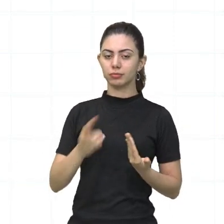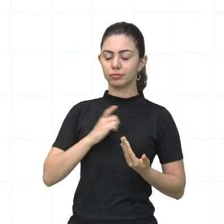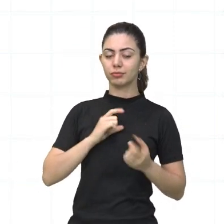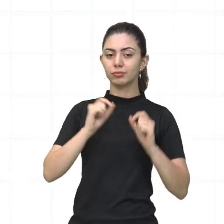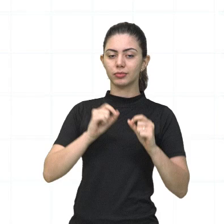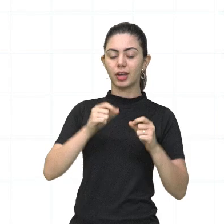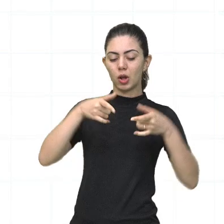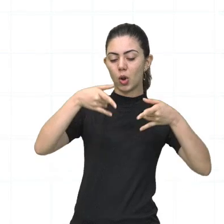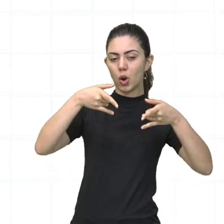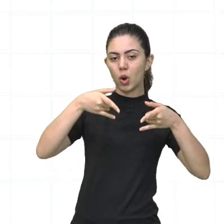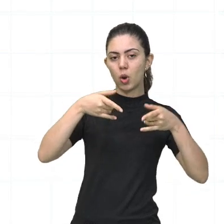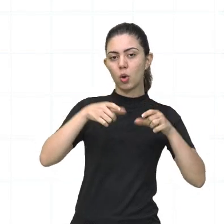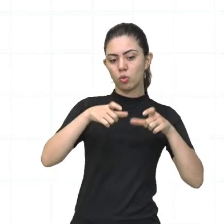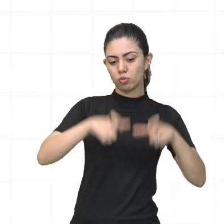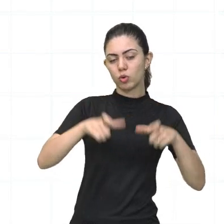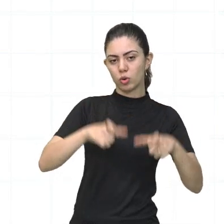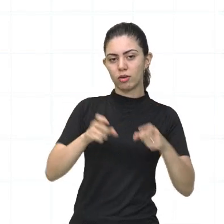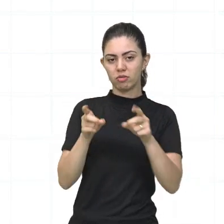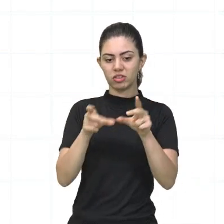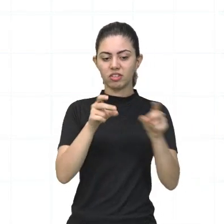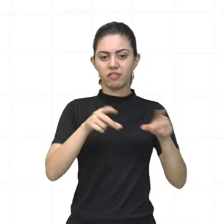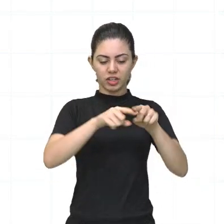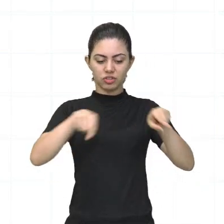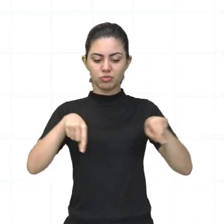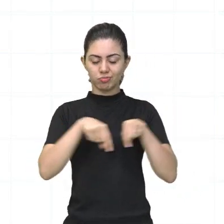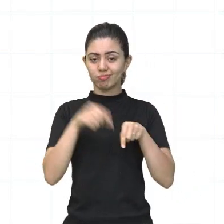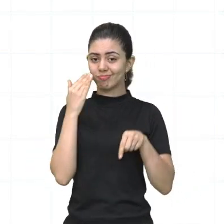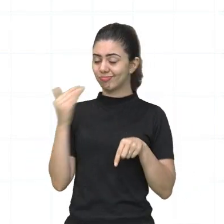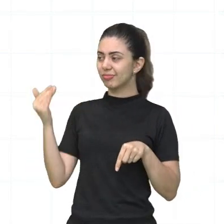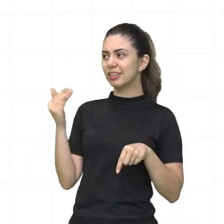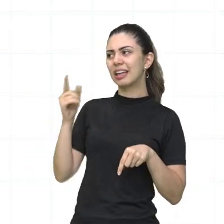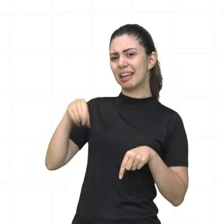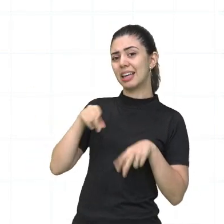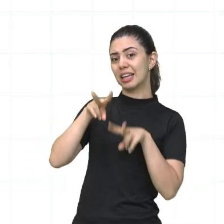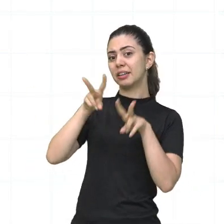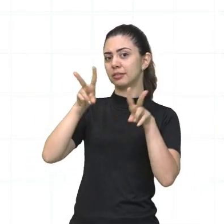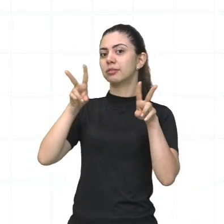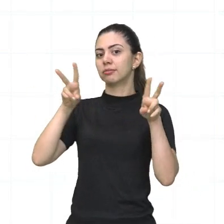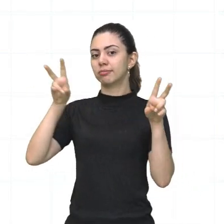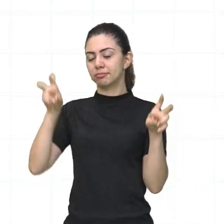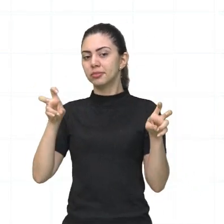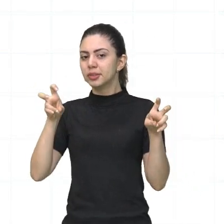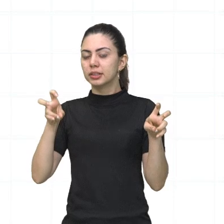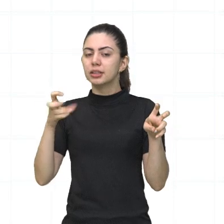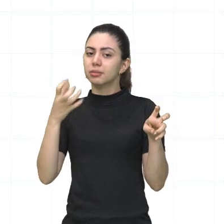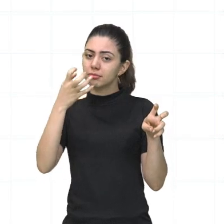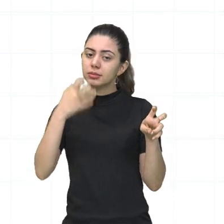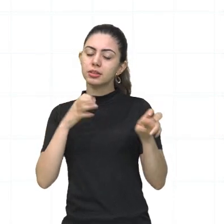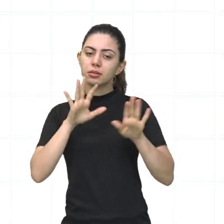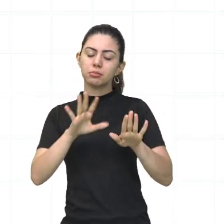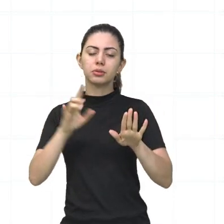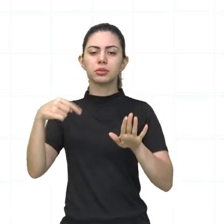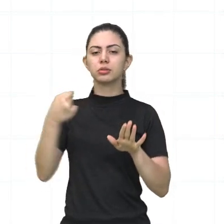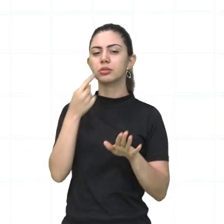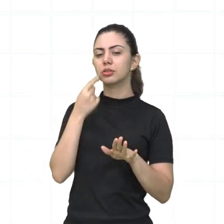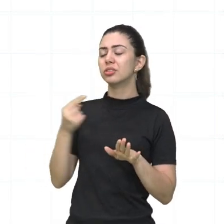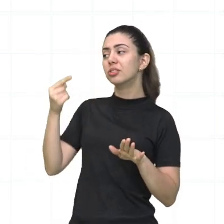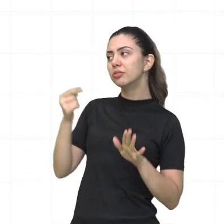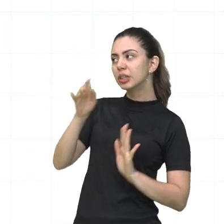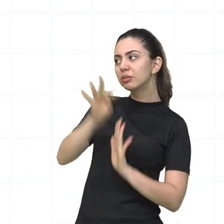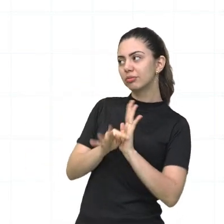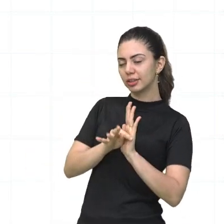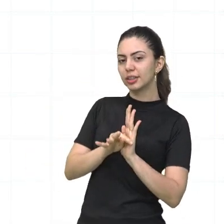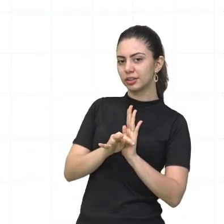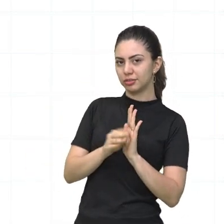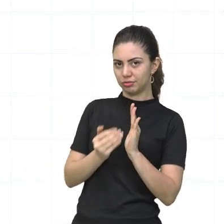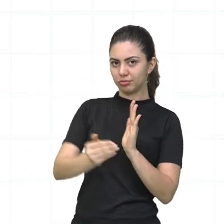funerária. É um tema mais pesado, a ideia aqui da funerária, só que a gente vê que pelo texto, a gente vai já ler